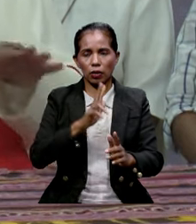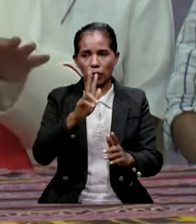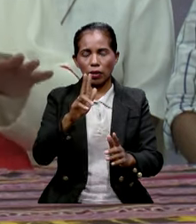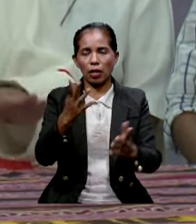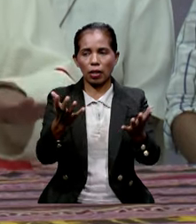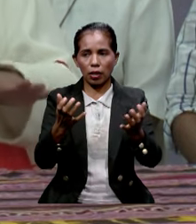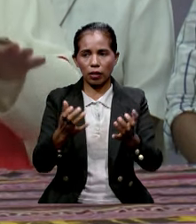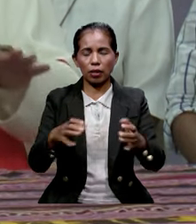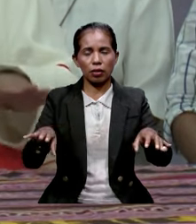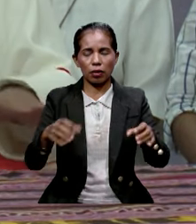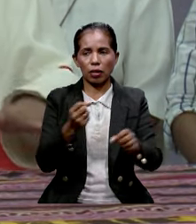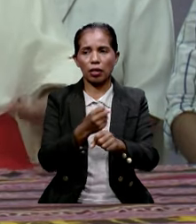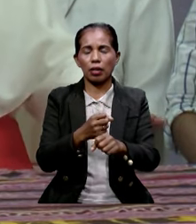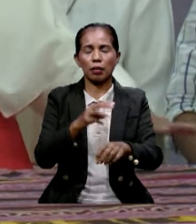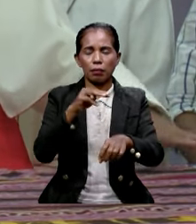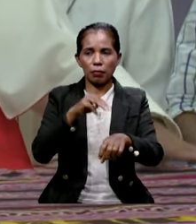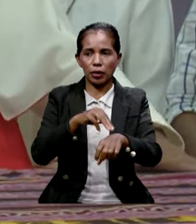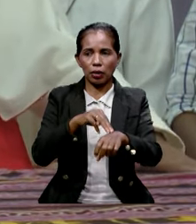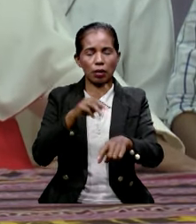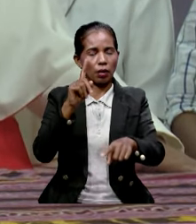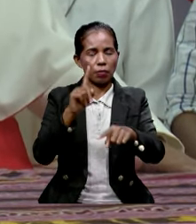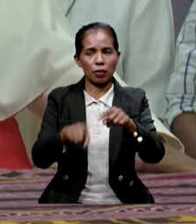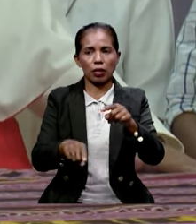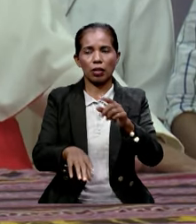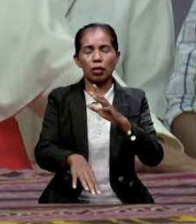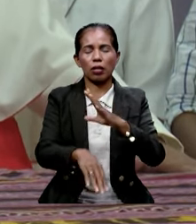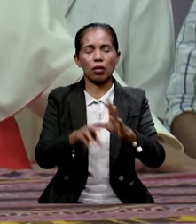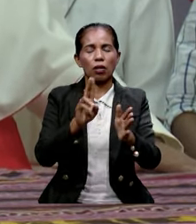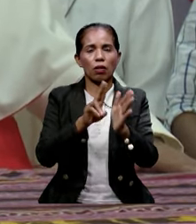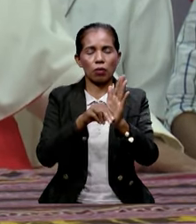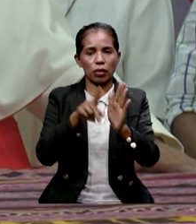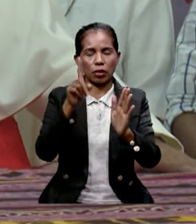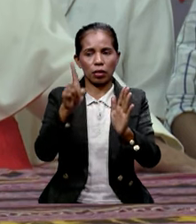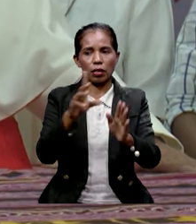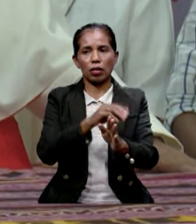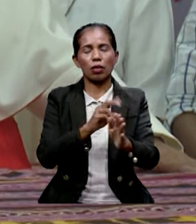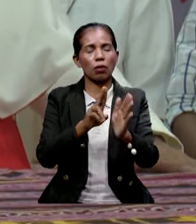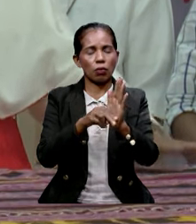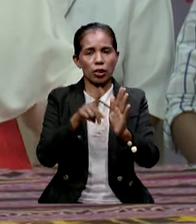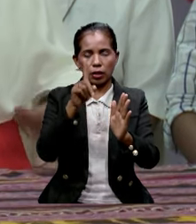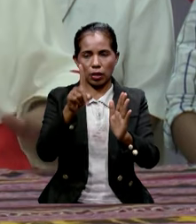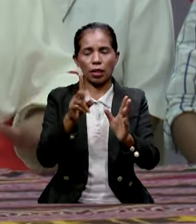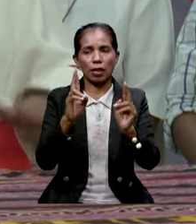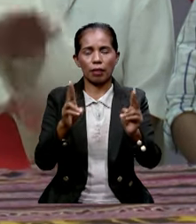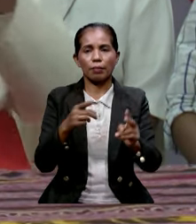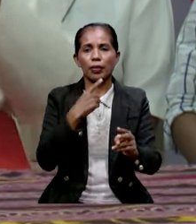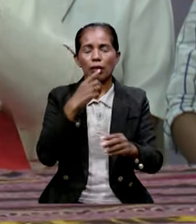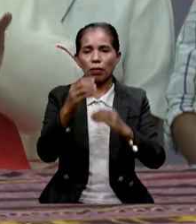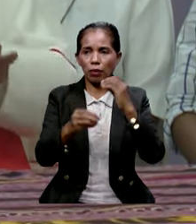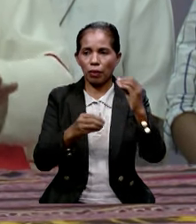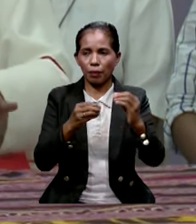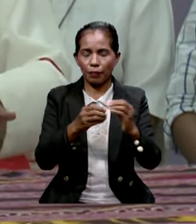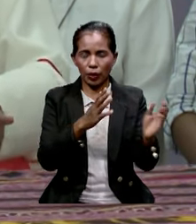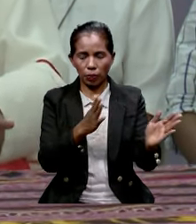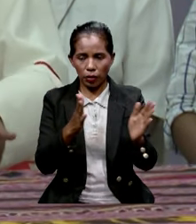a casa, a tu missa, né? Lá bela, liu, orasida roubado. Máximo, né? Orasida roubado. Né? De ancata,